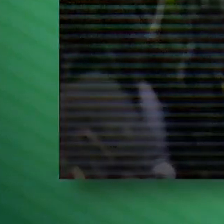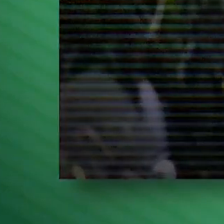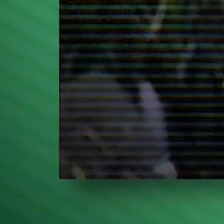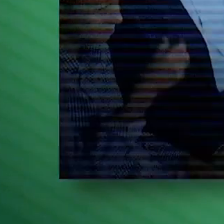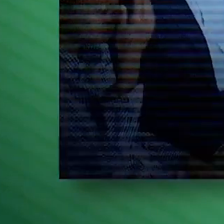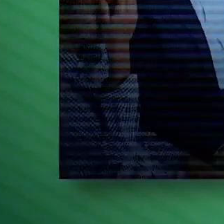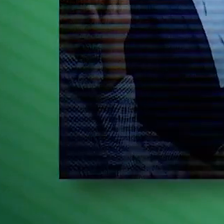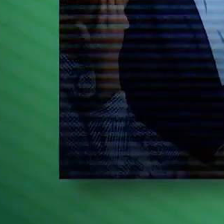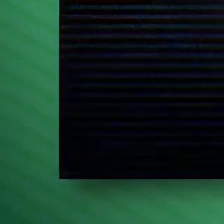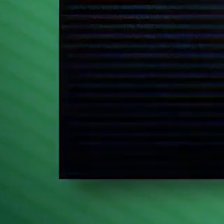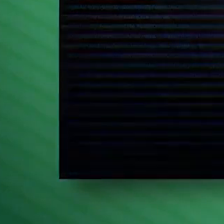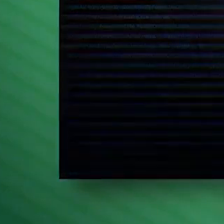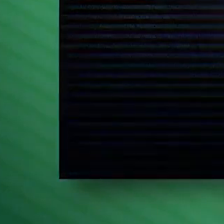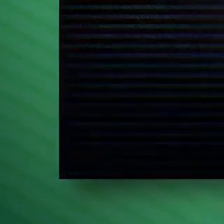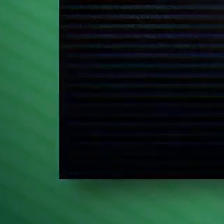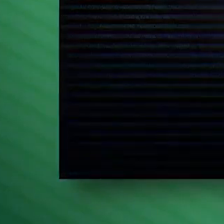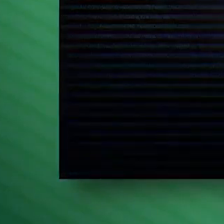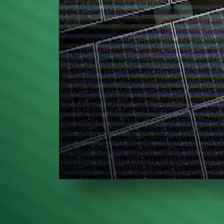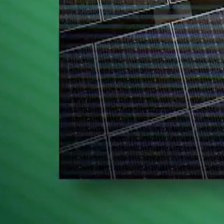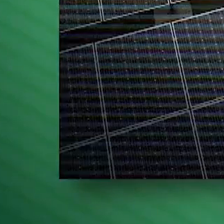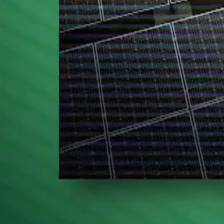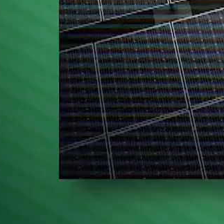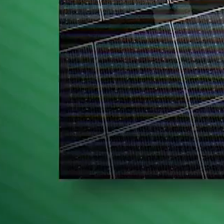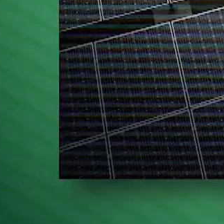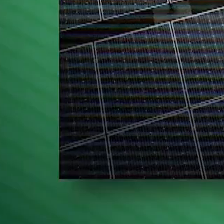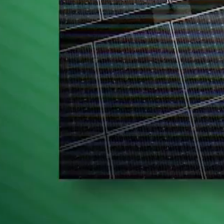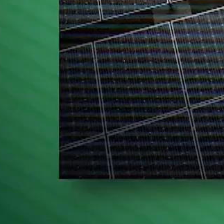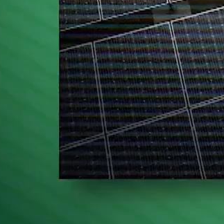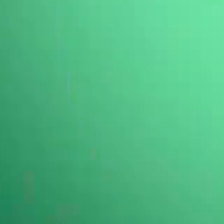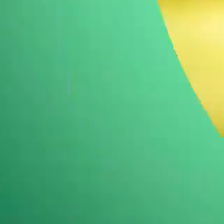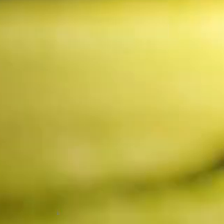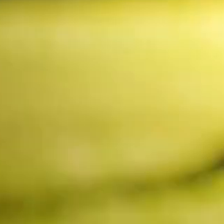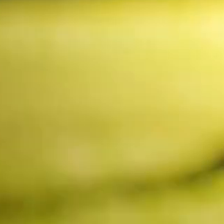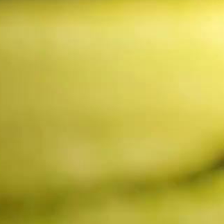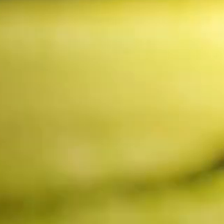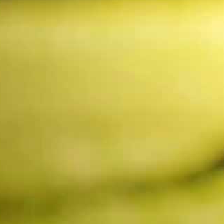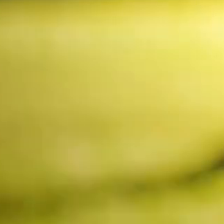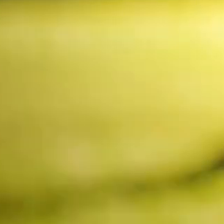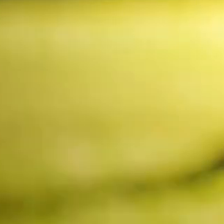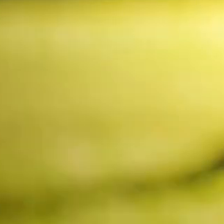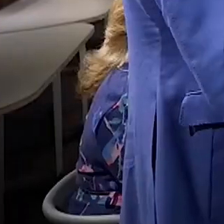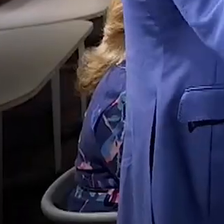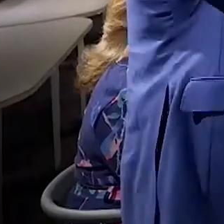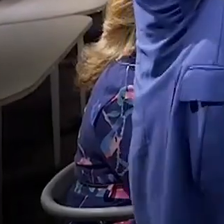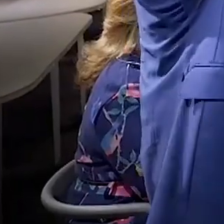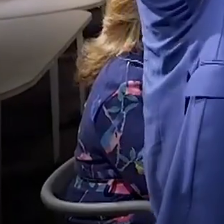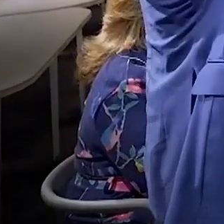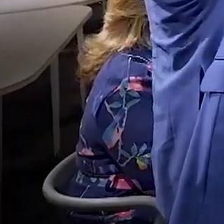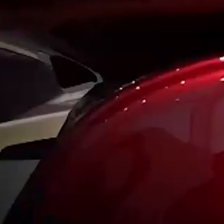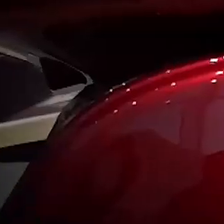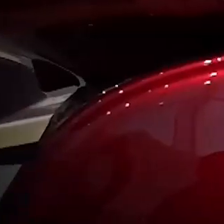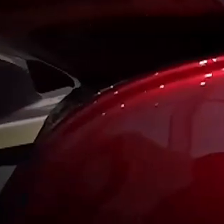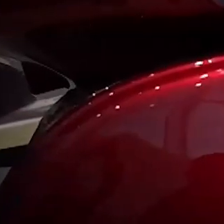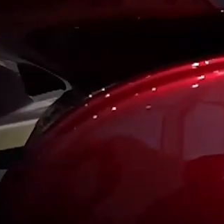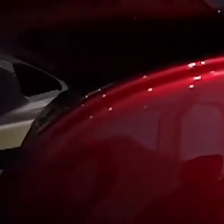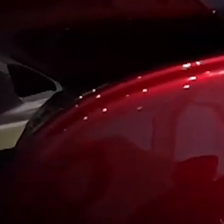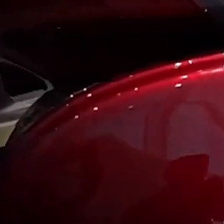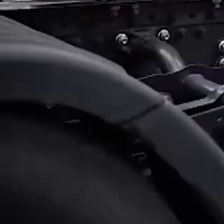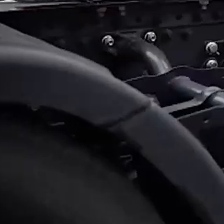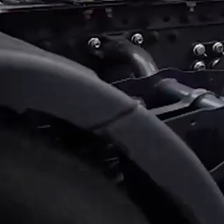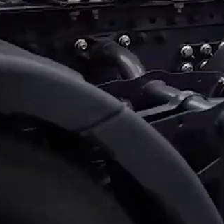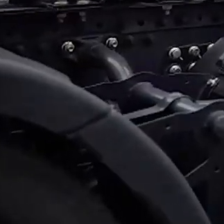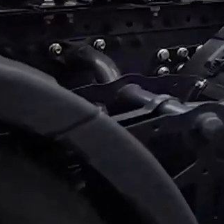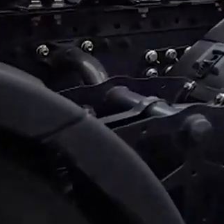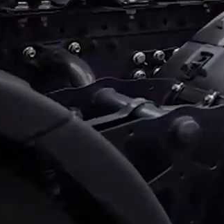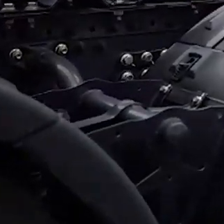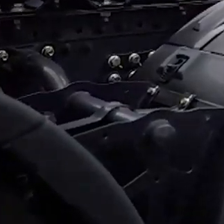Hidrogênio Verde no Rio Grande do Sul, que aproveita o potencial do estado na produção do hidrogênio verde. O programa envolve incentivos e atração